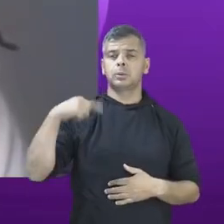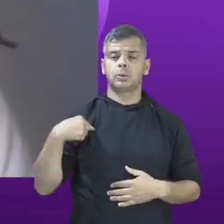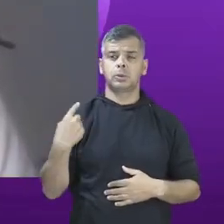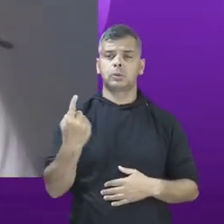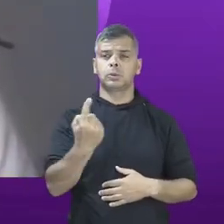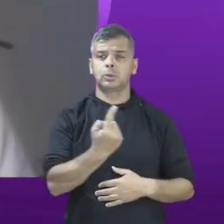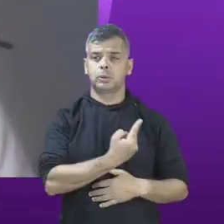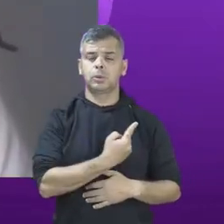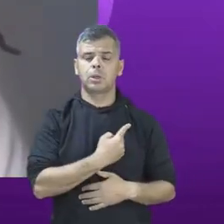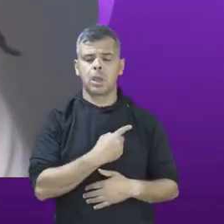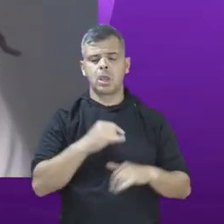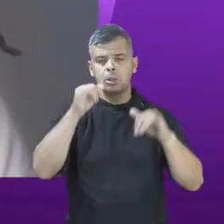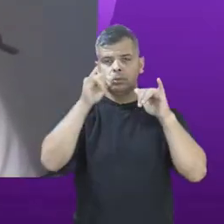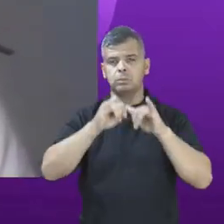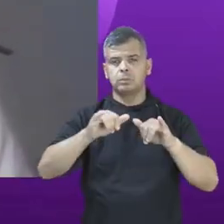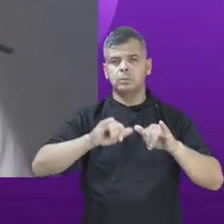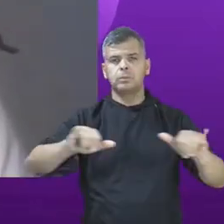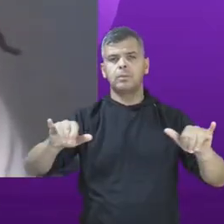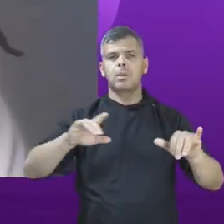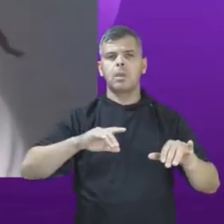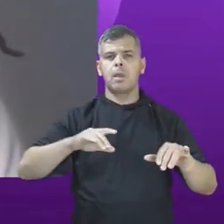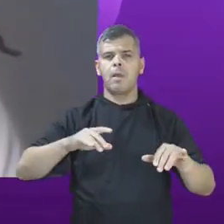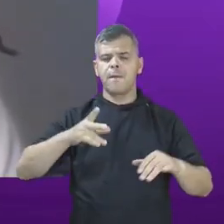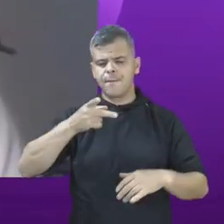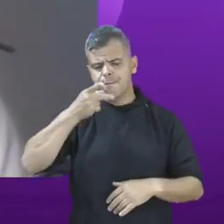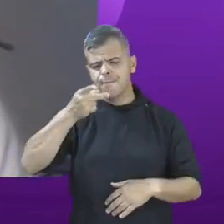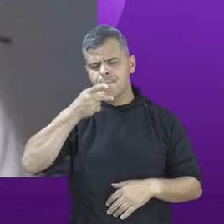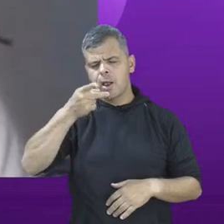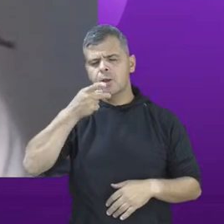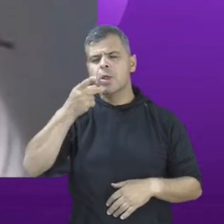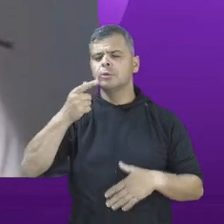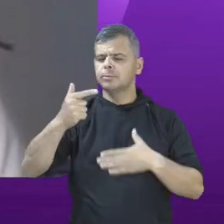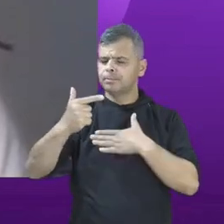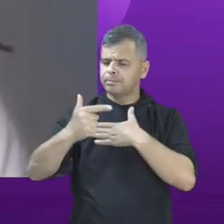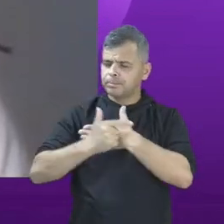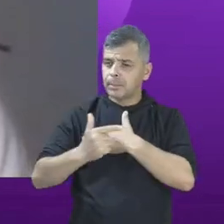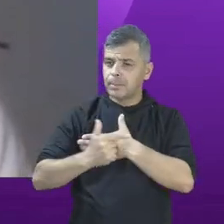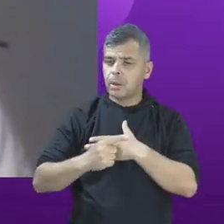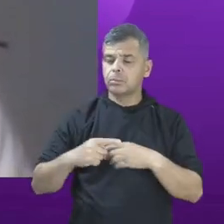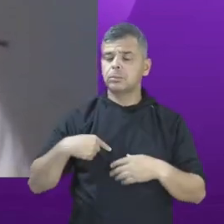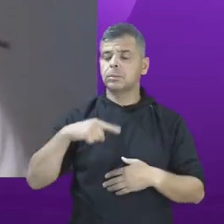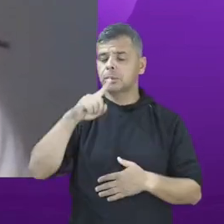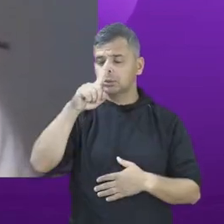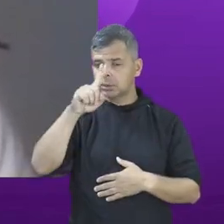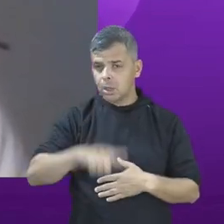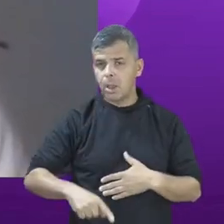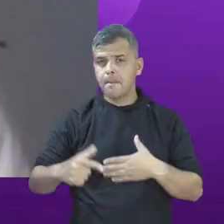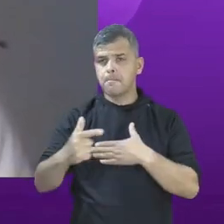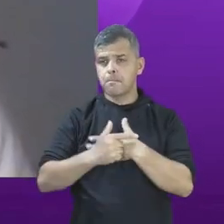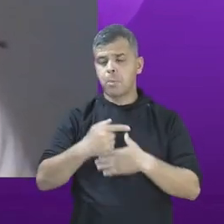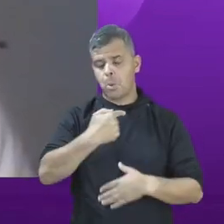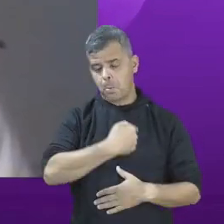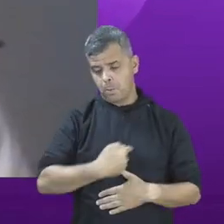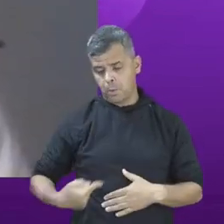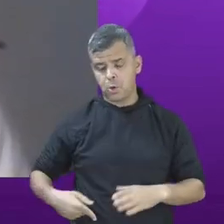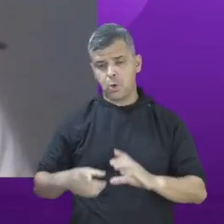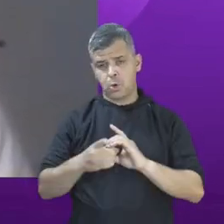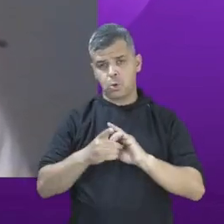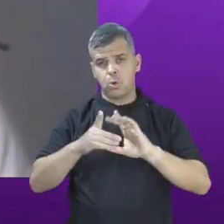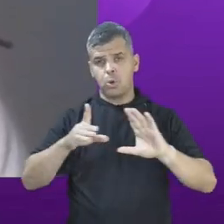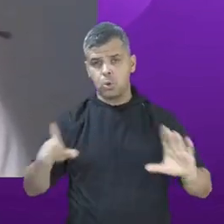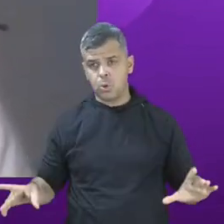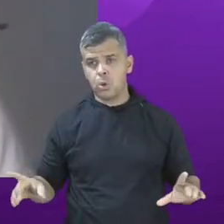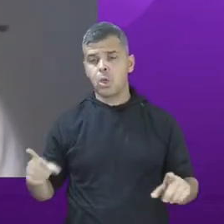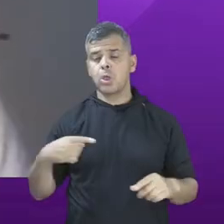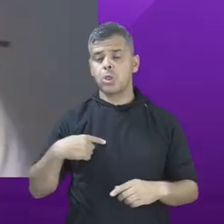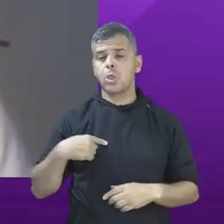gente divulgue, que a gente fale das nossas ações, que são ações de um governo democrático e do